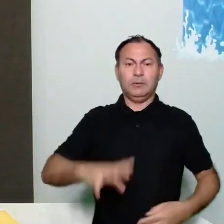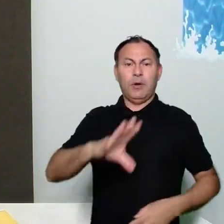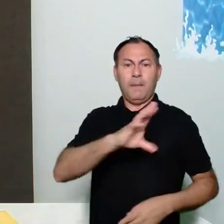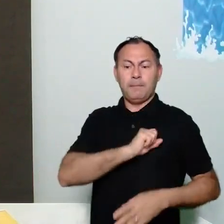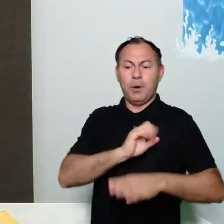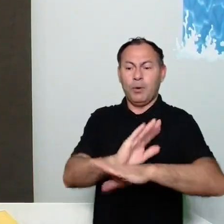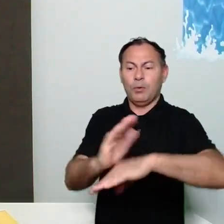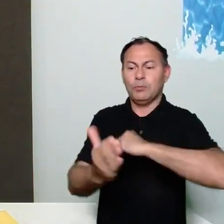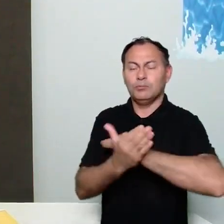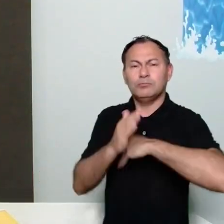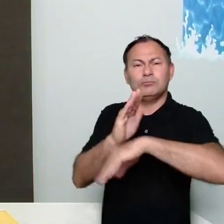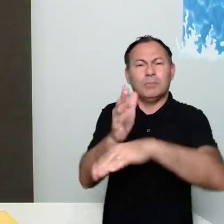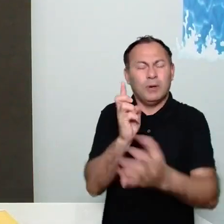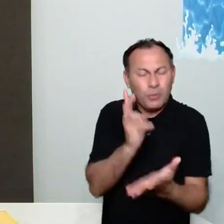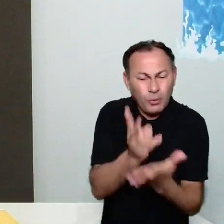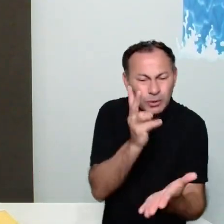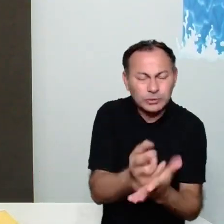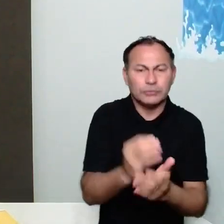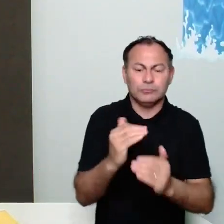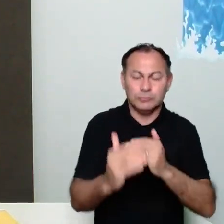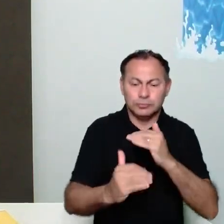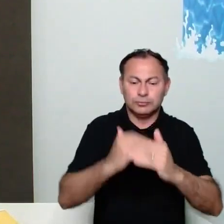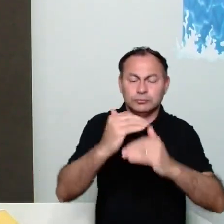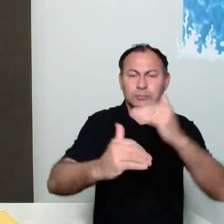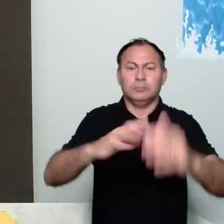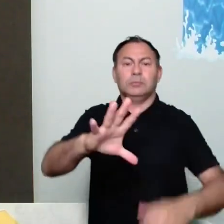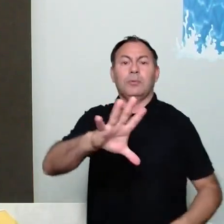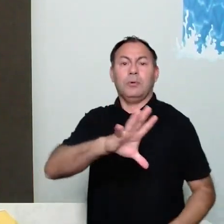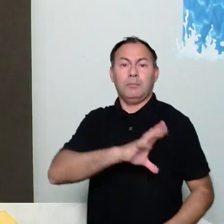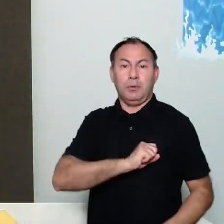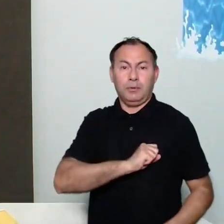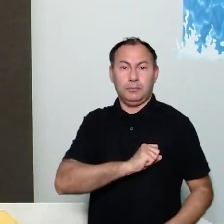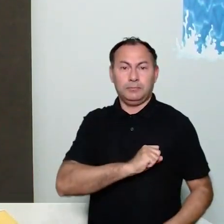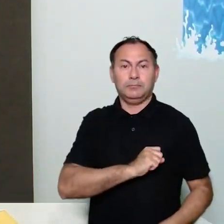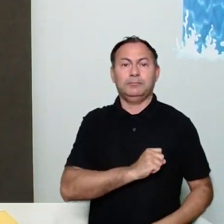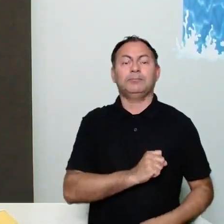caridade, um contínuo progredir no amor.